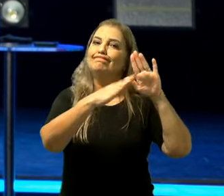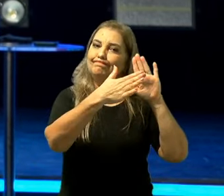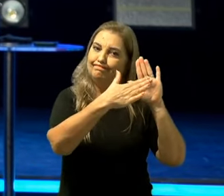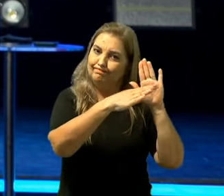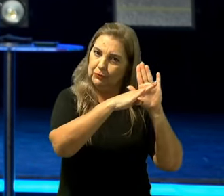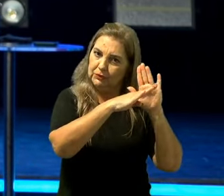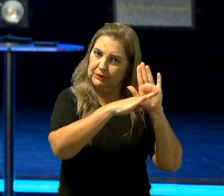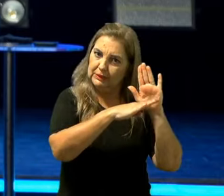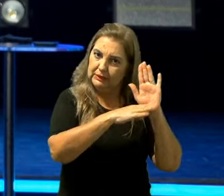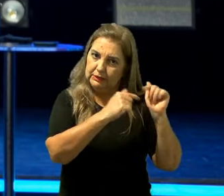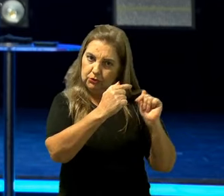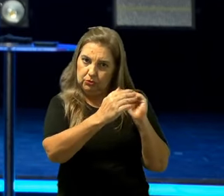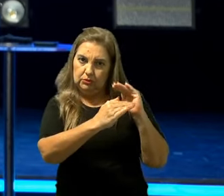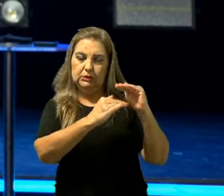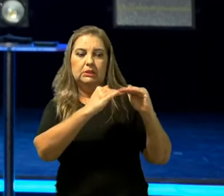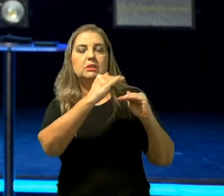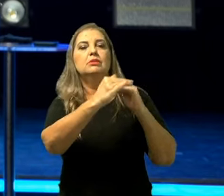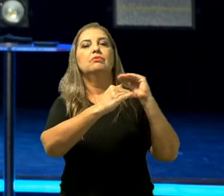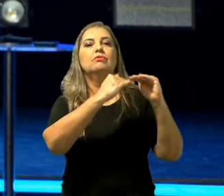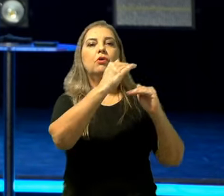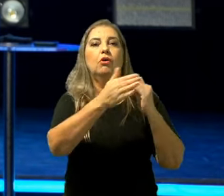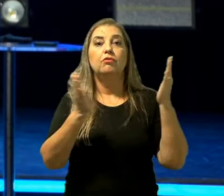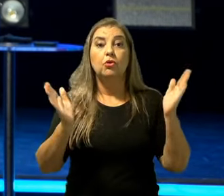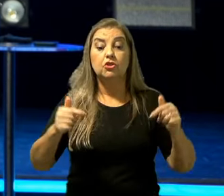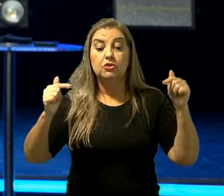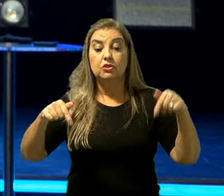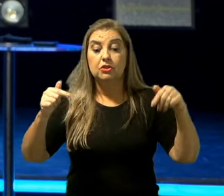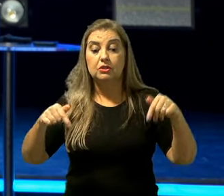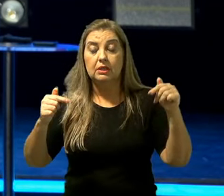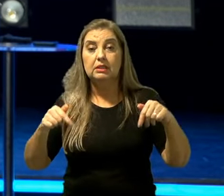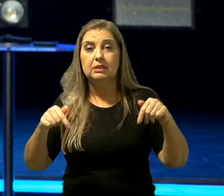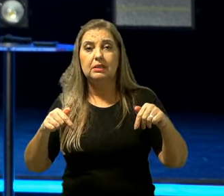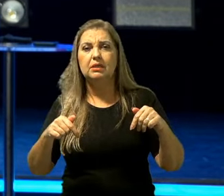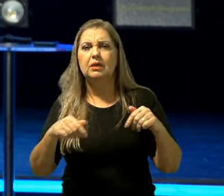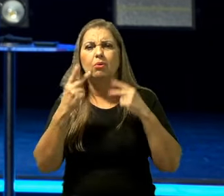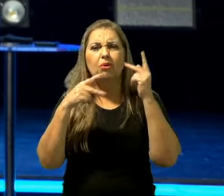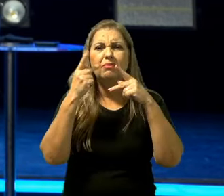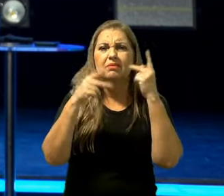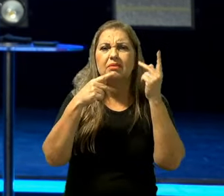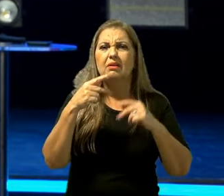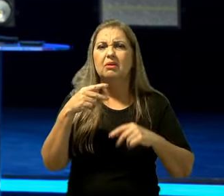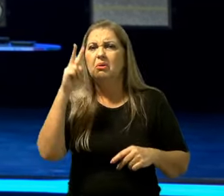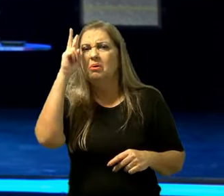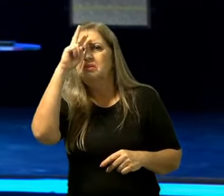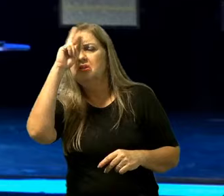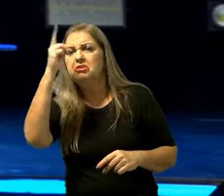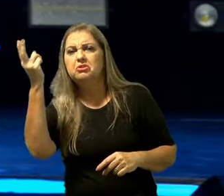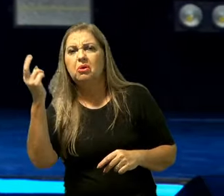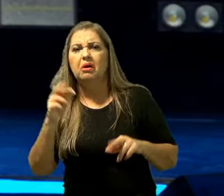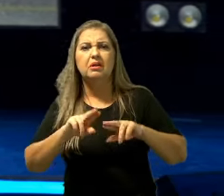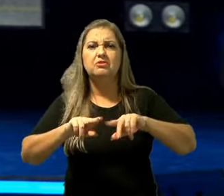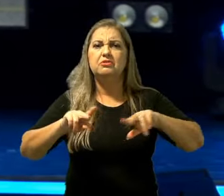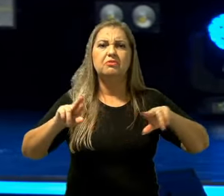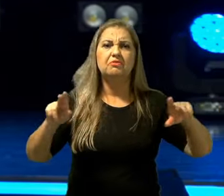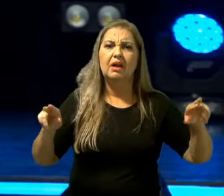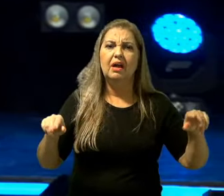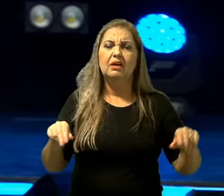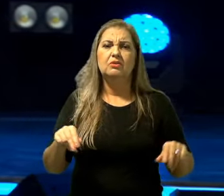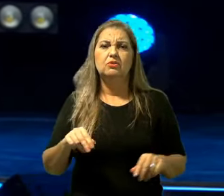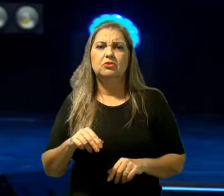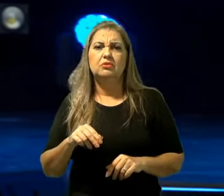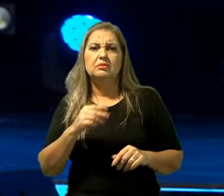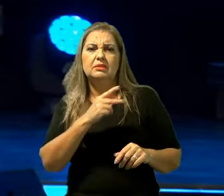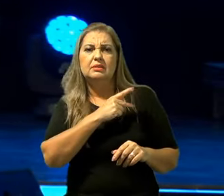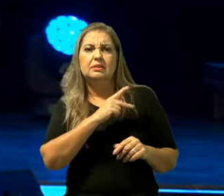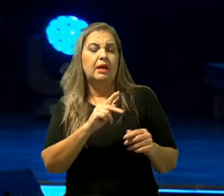nos desenvolvem. Hoje a gente está aqui, conta histórias sobre Sadraque, Mesaque, Abednego, Daniel, Moisés,